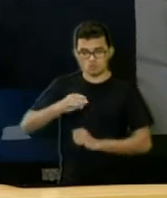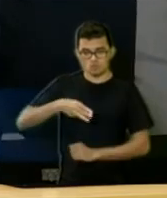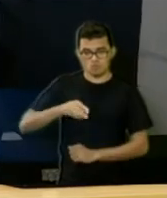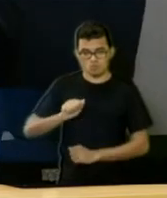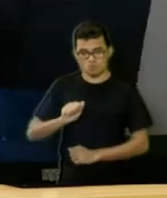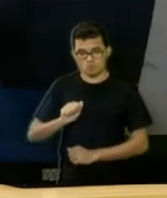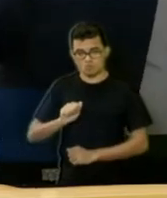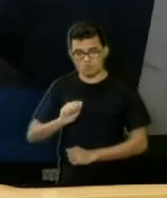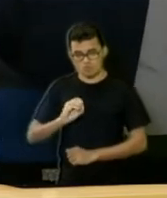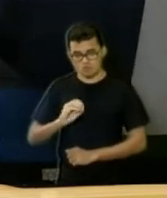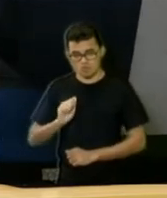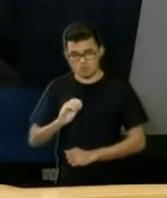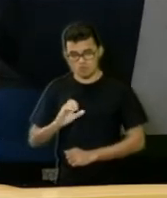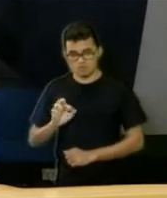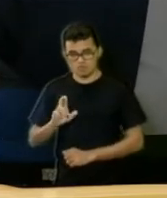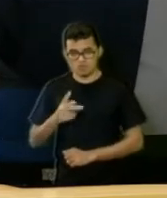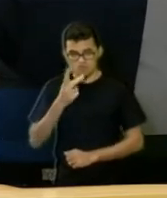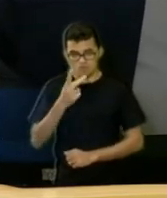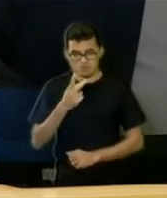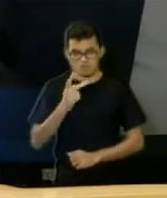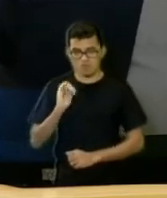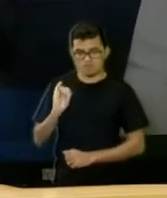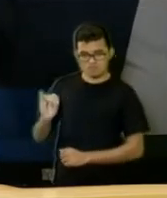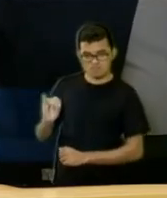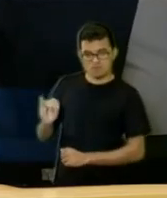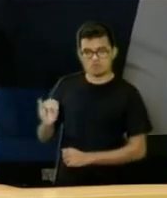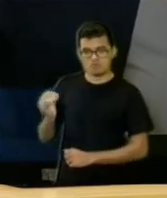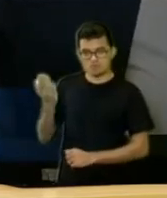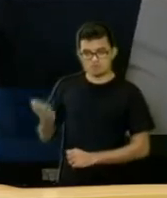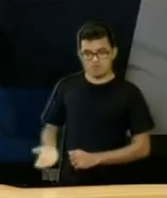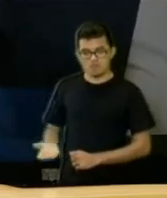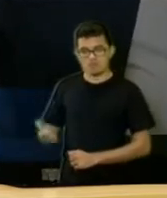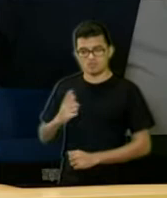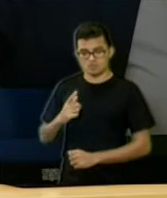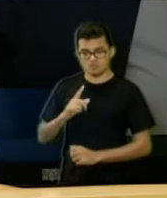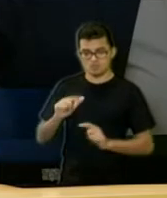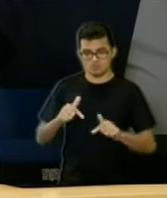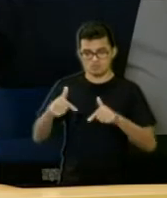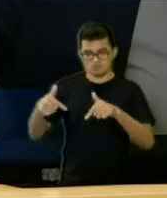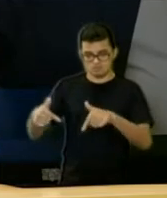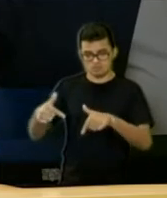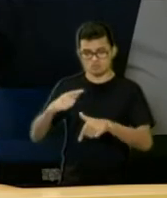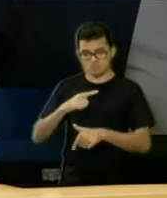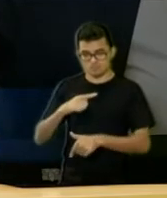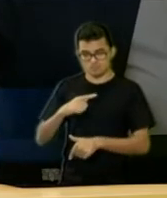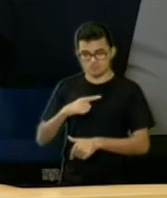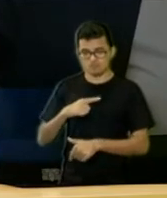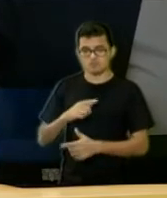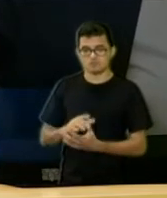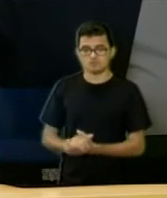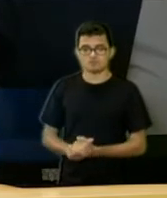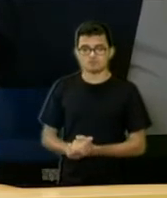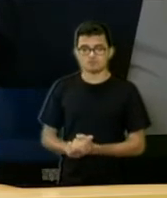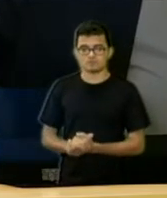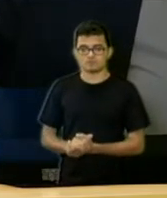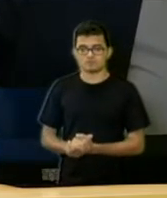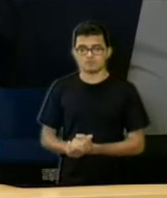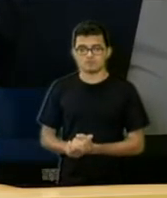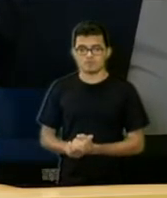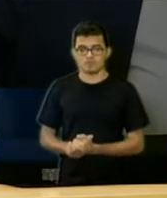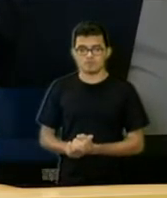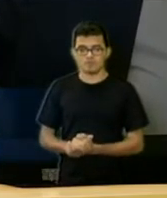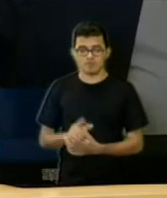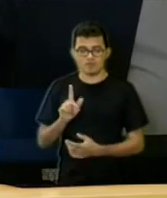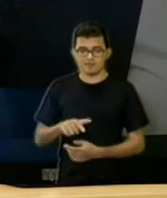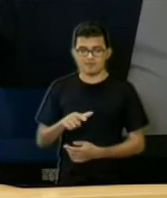notícia pro nosso amigo Seu Moa, né, de que ele ia ser presenteado com esse título, foi